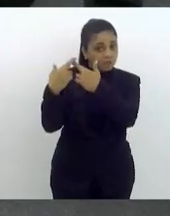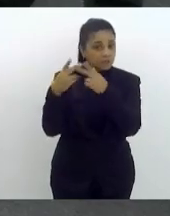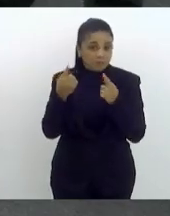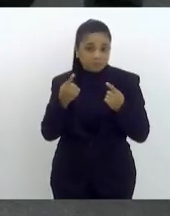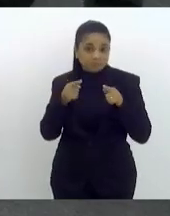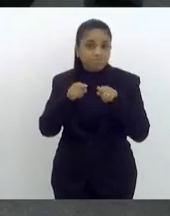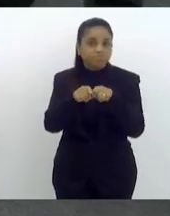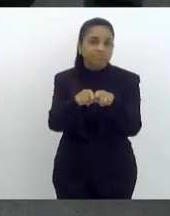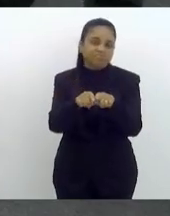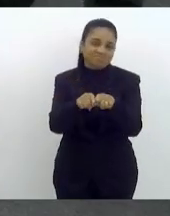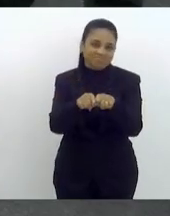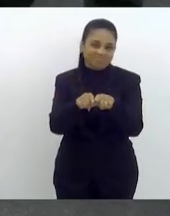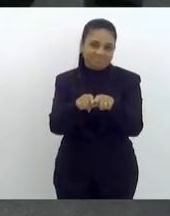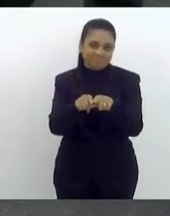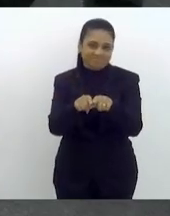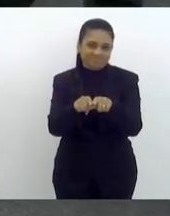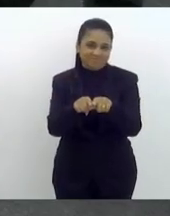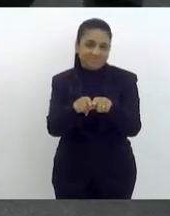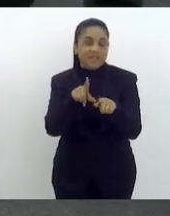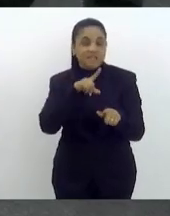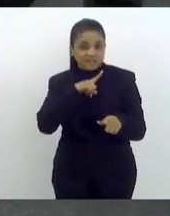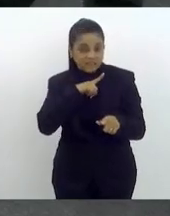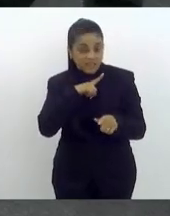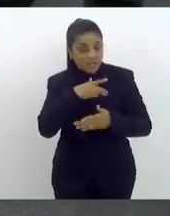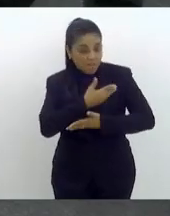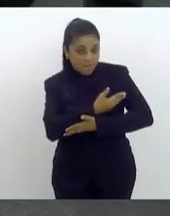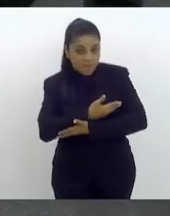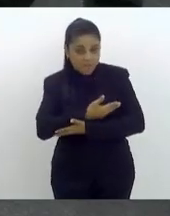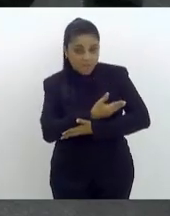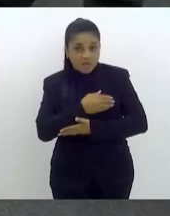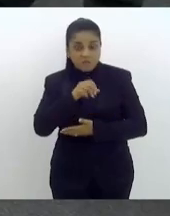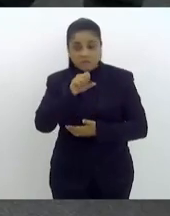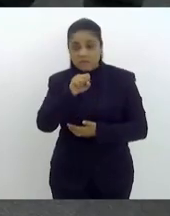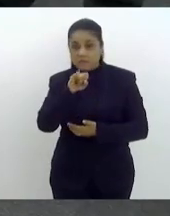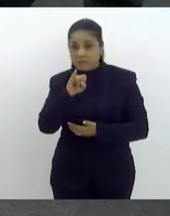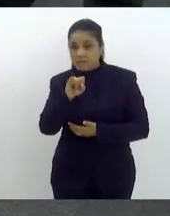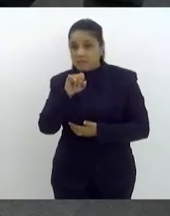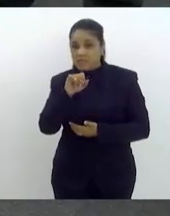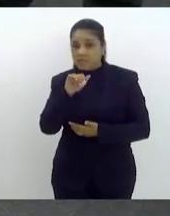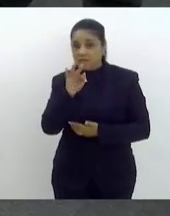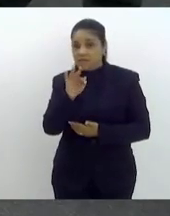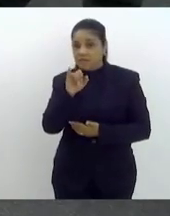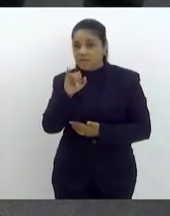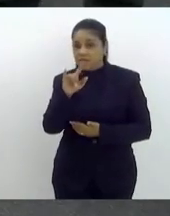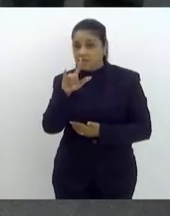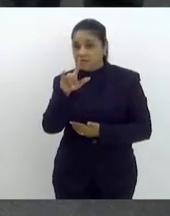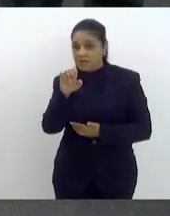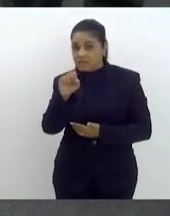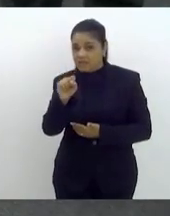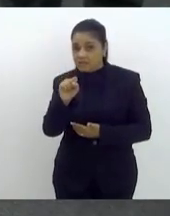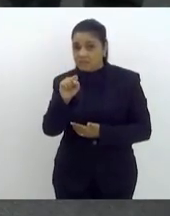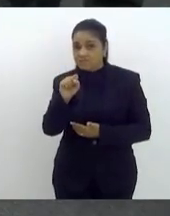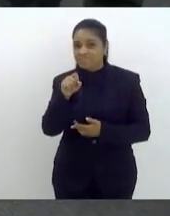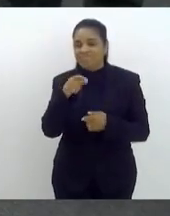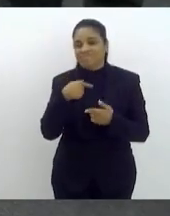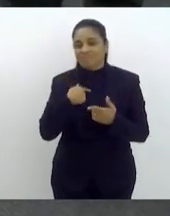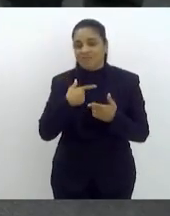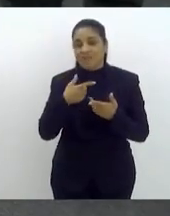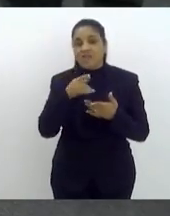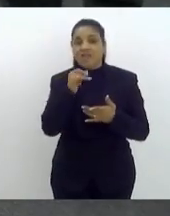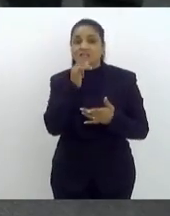porque a gente tem por exemplo casos de bebês com sífilis congênita o que que isso significa que o Hospital